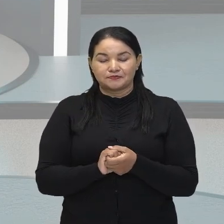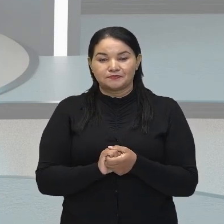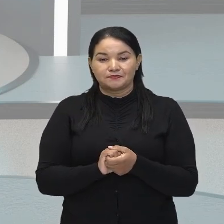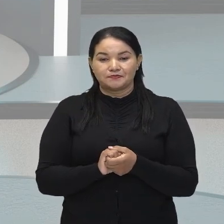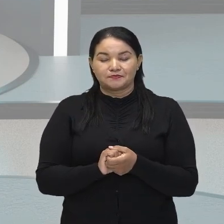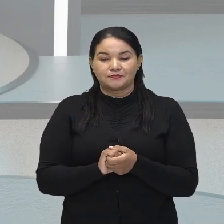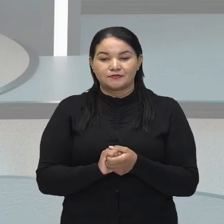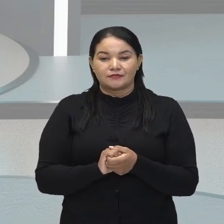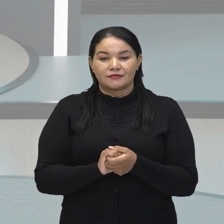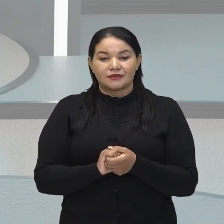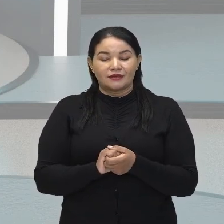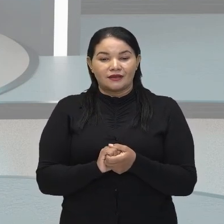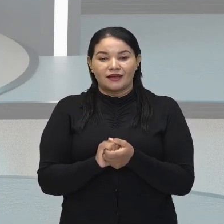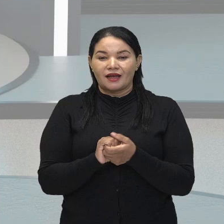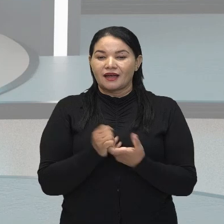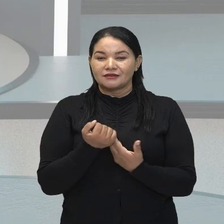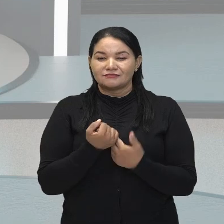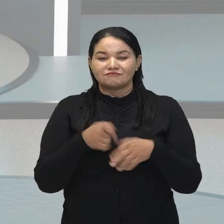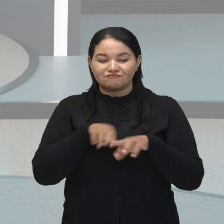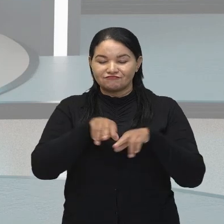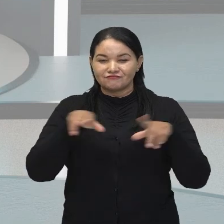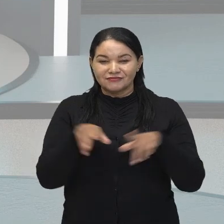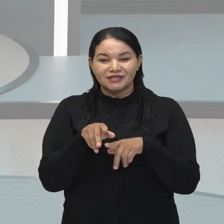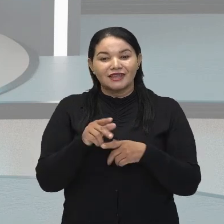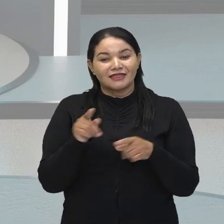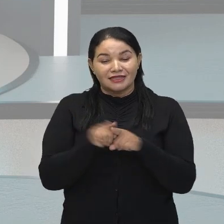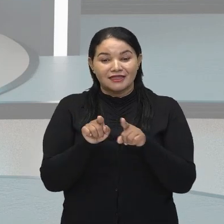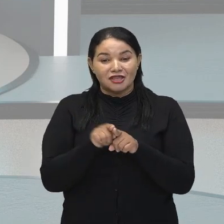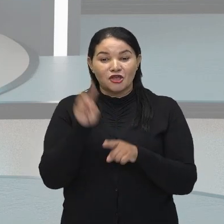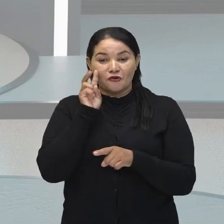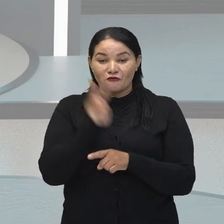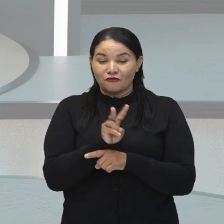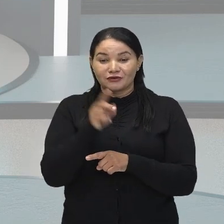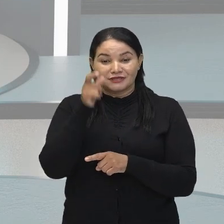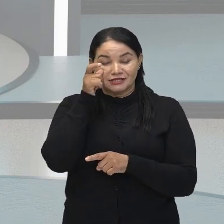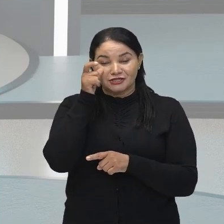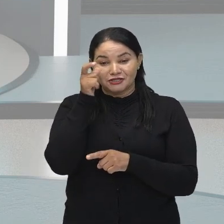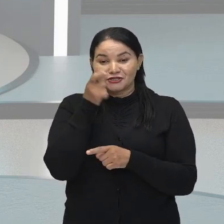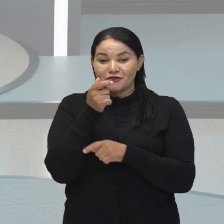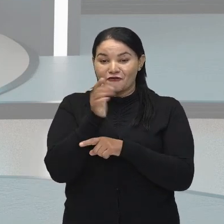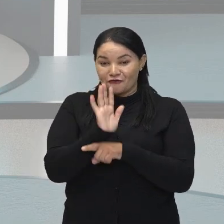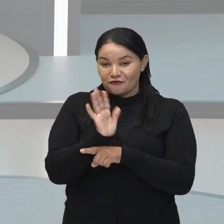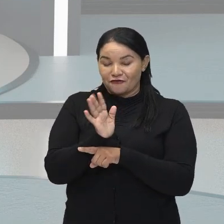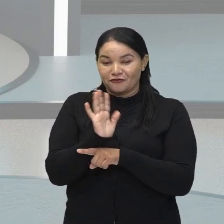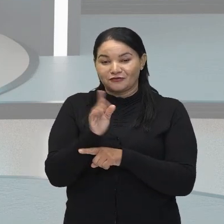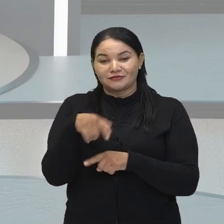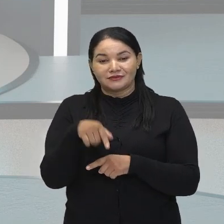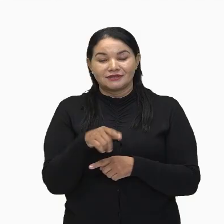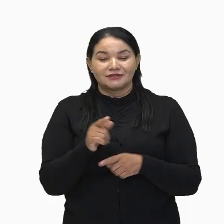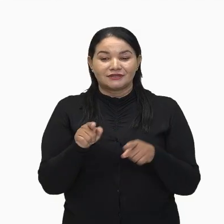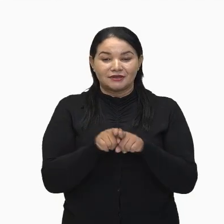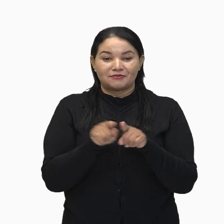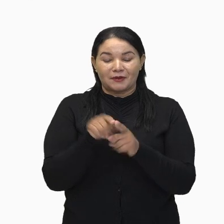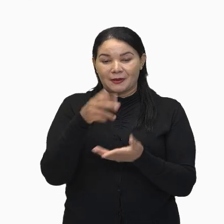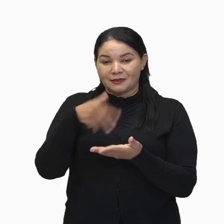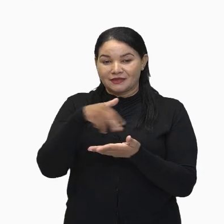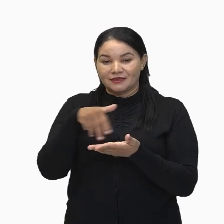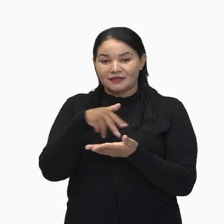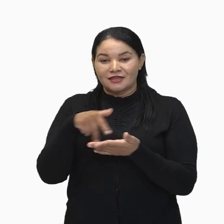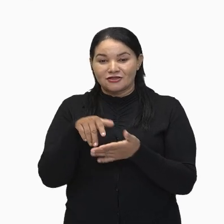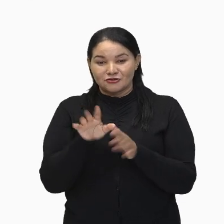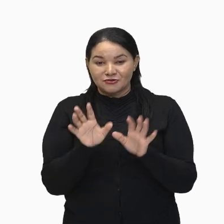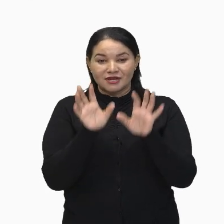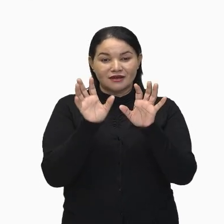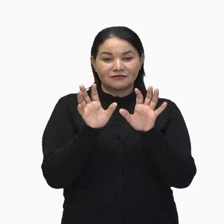muitos lugares, principalmente quem costuma assistir filmes. Vamos ver então a dança do dragão.